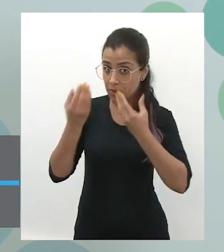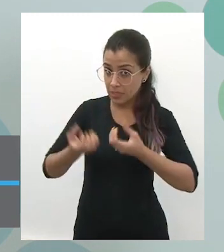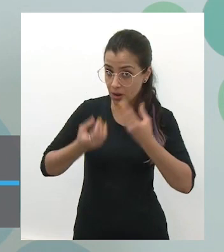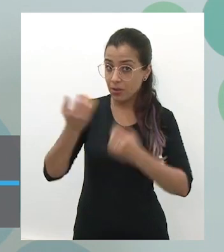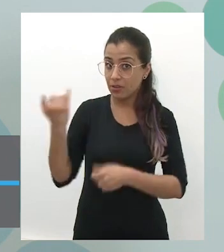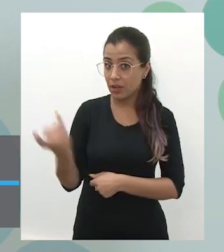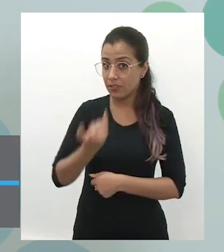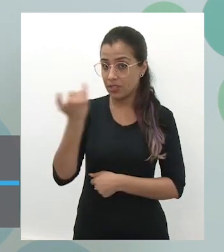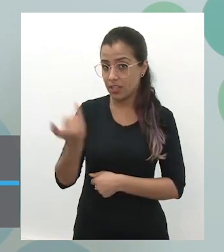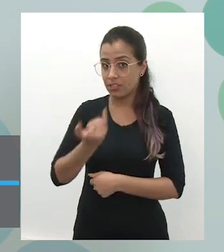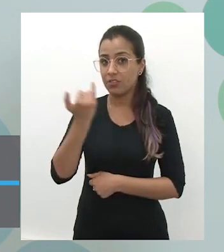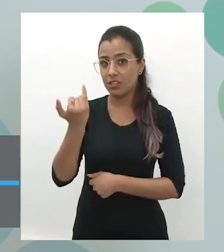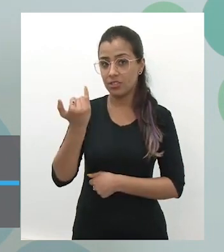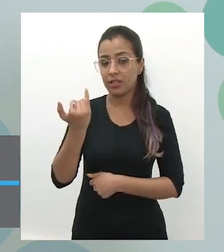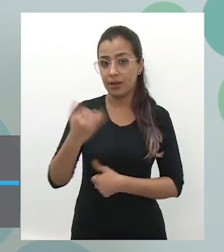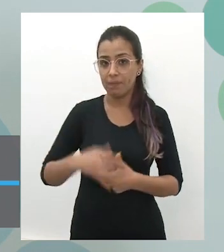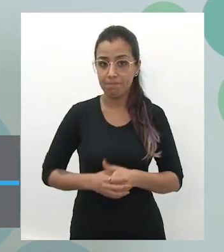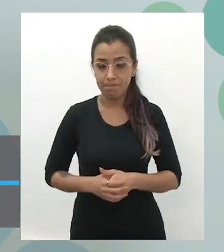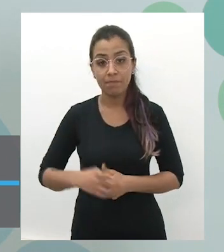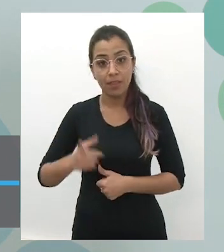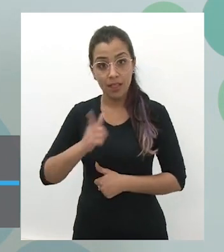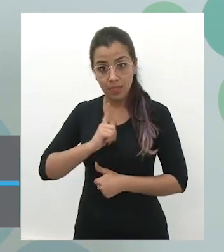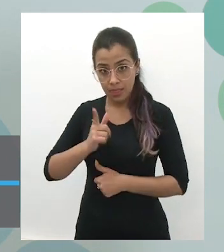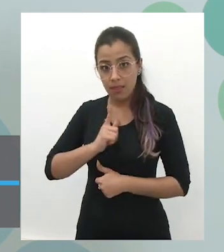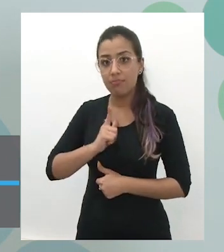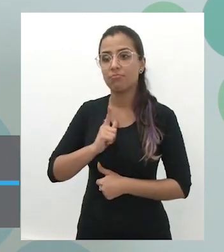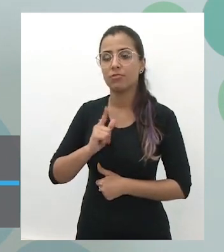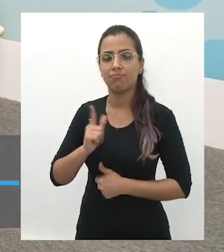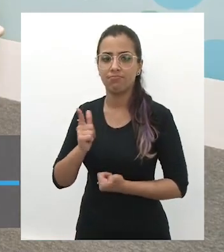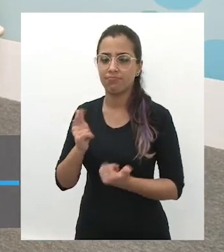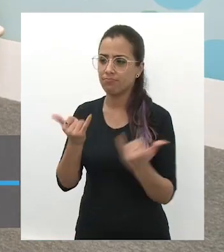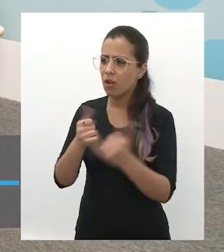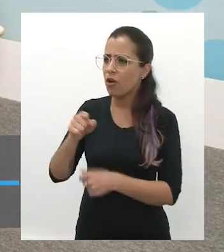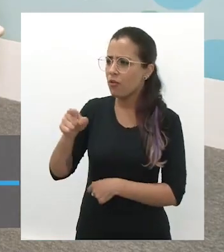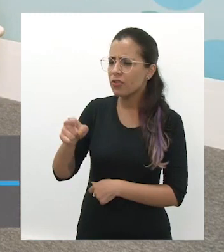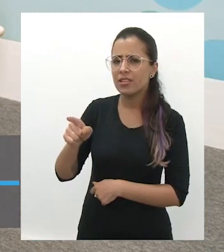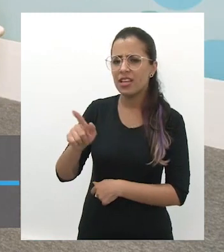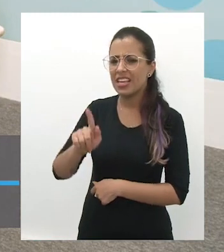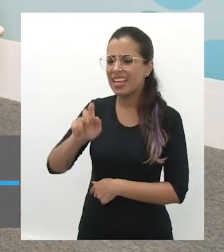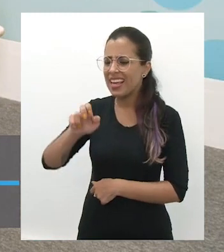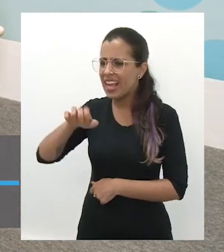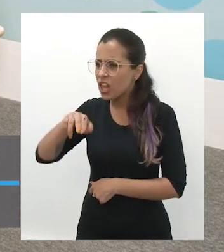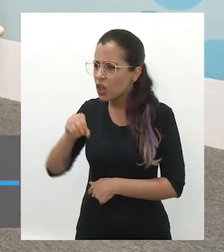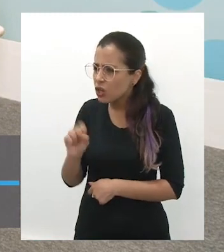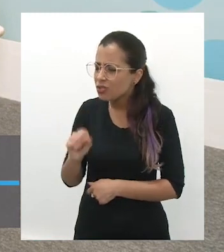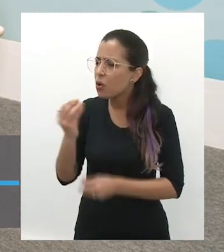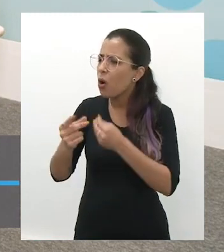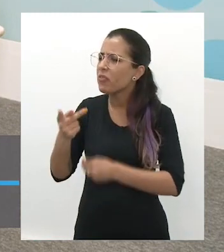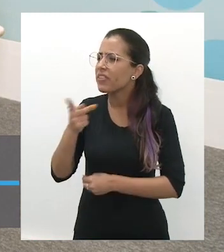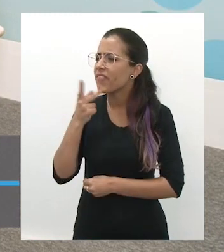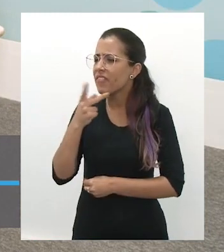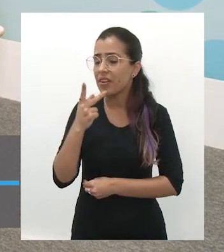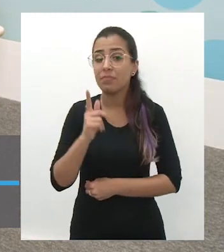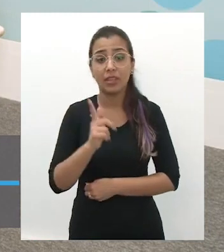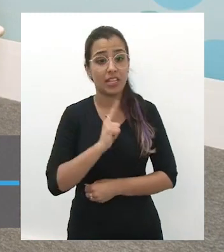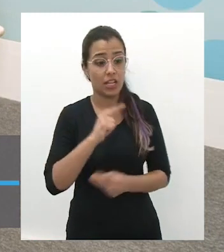Comunidades gentílicas, vocês se lembram lá da Grécia? Então, nós começamos com os guenos. Você fala guenos ou genos, professora? Olha, existem as